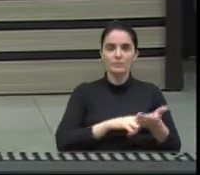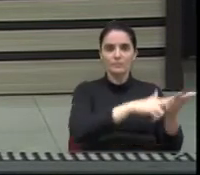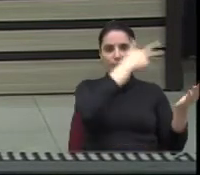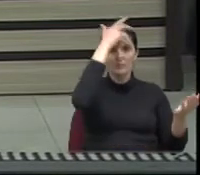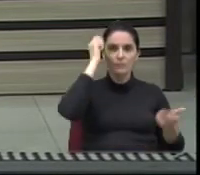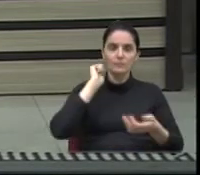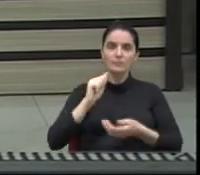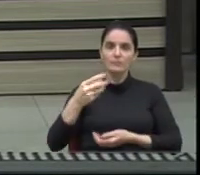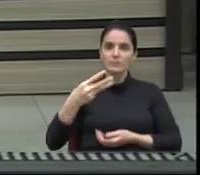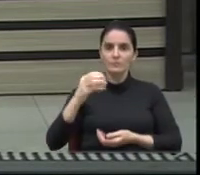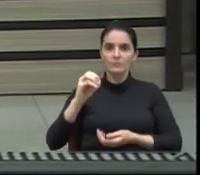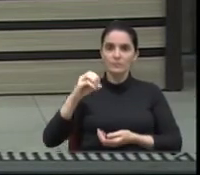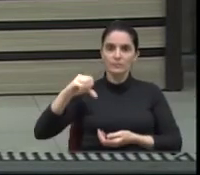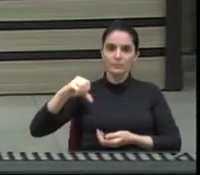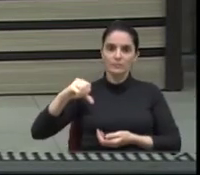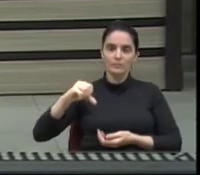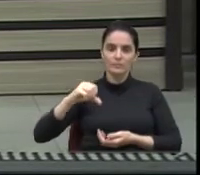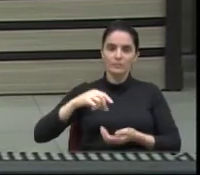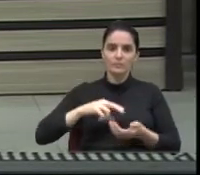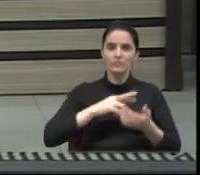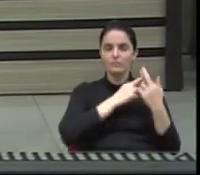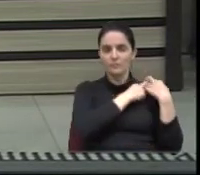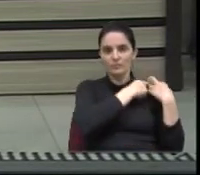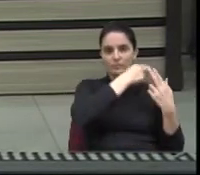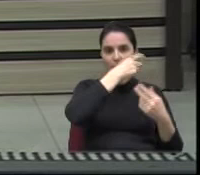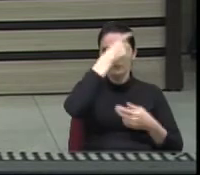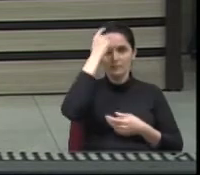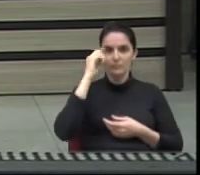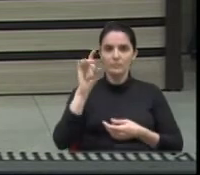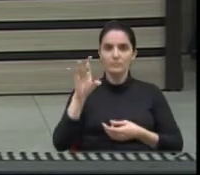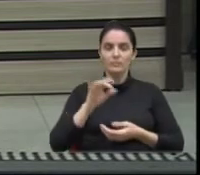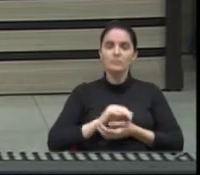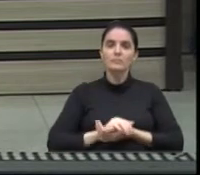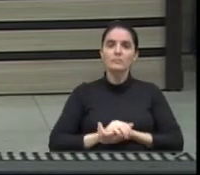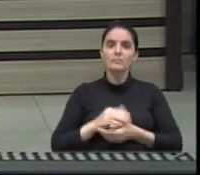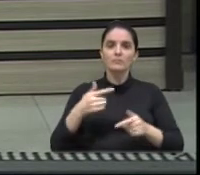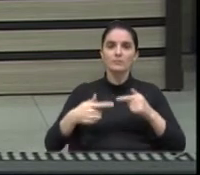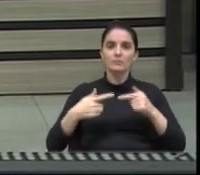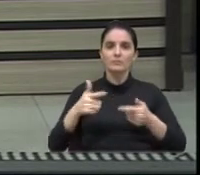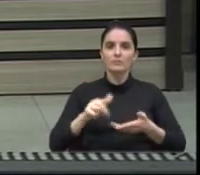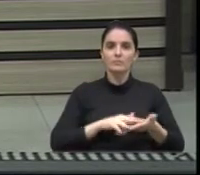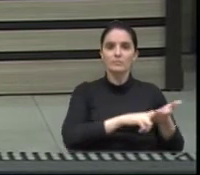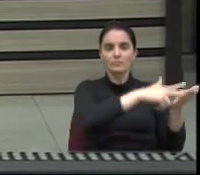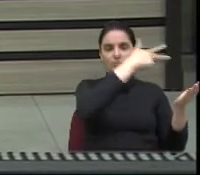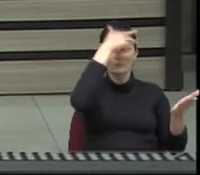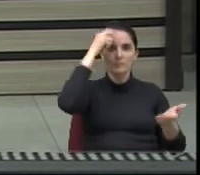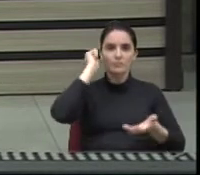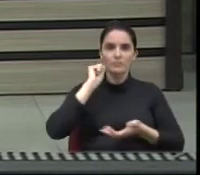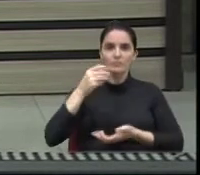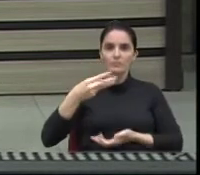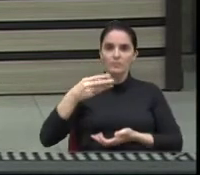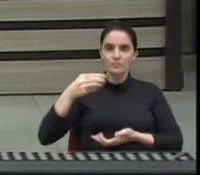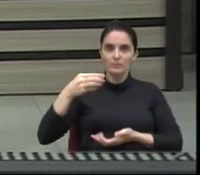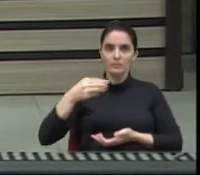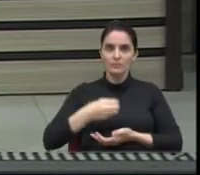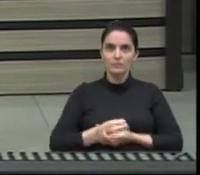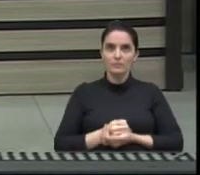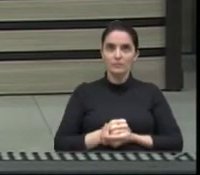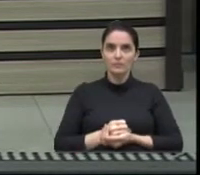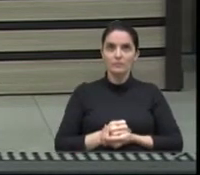executivo. 309, Wagner Barbosa. Em discussão. Não havendo ao executivo.